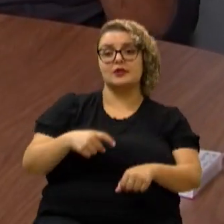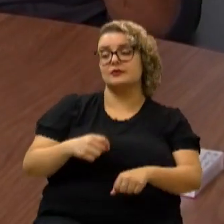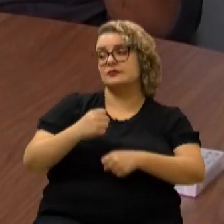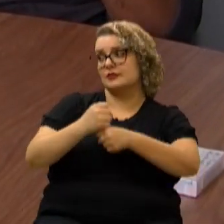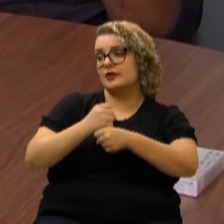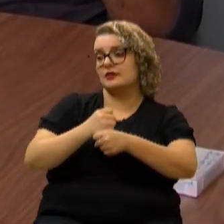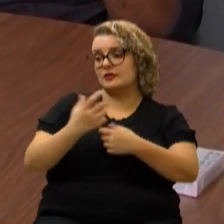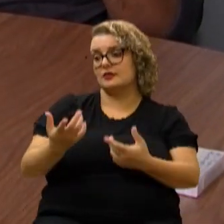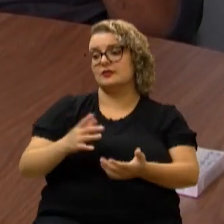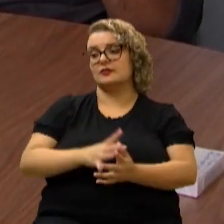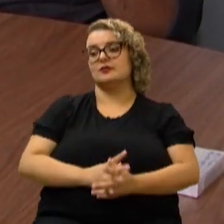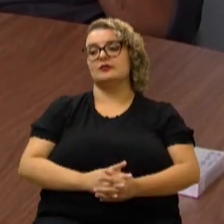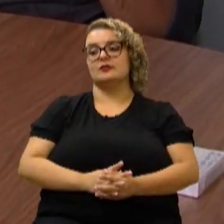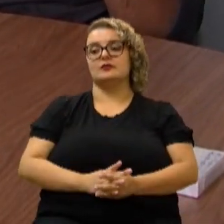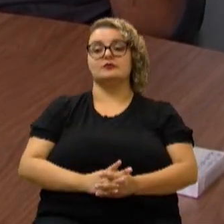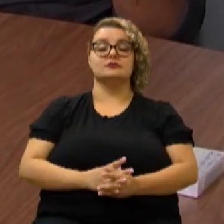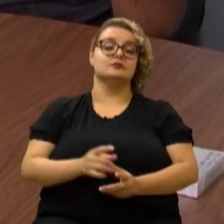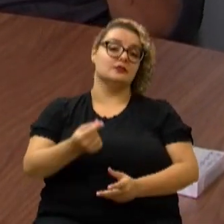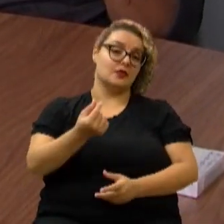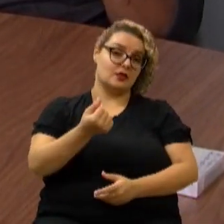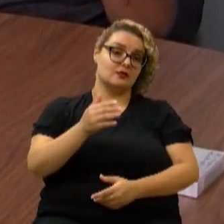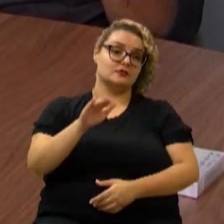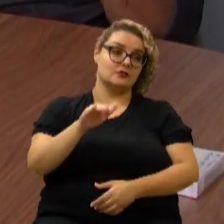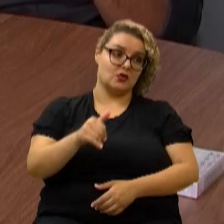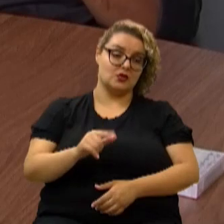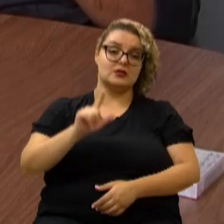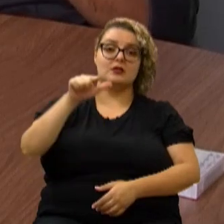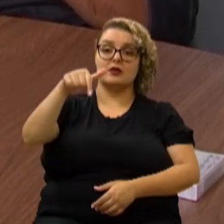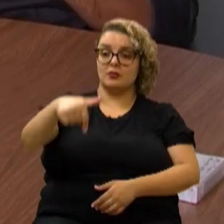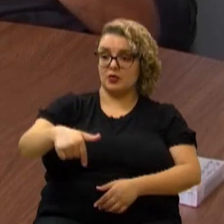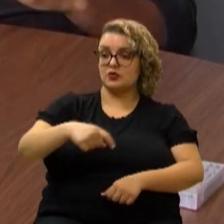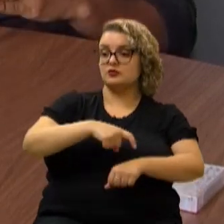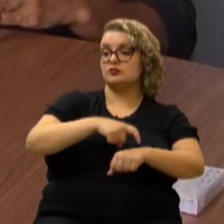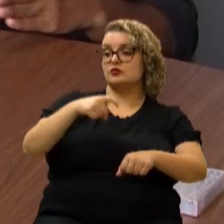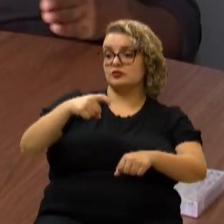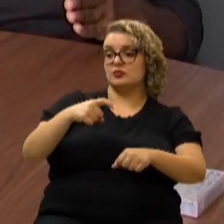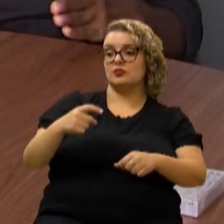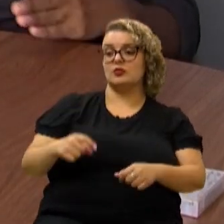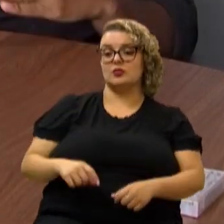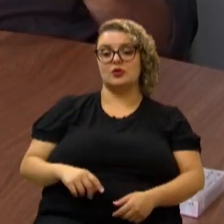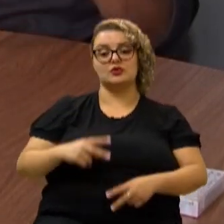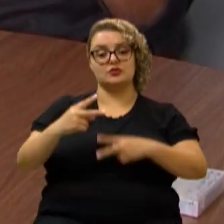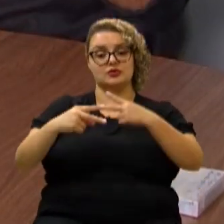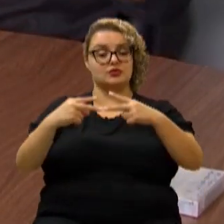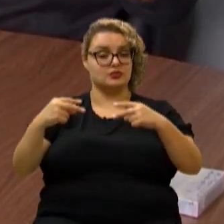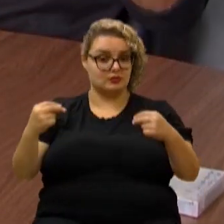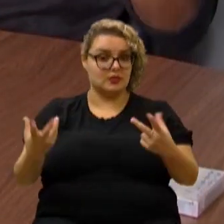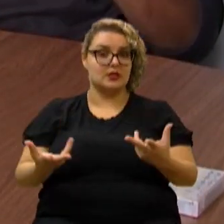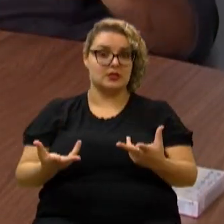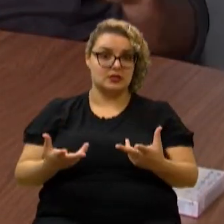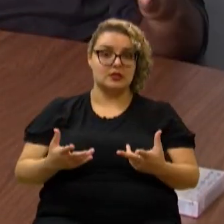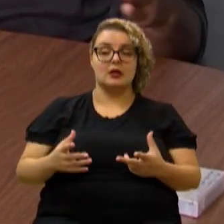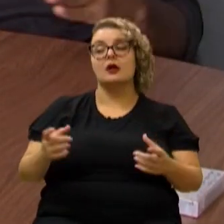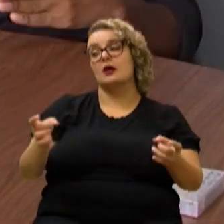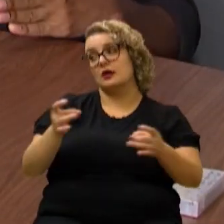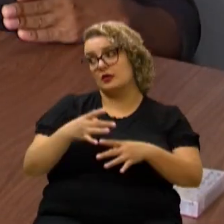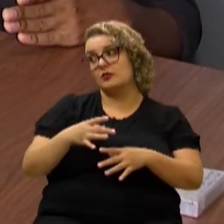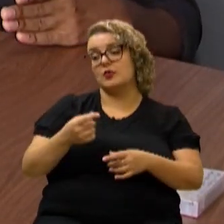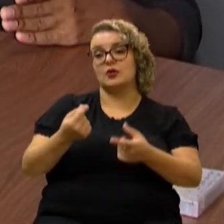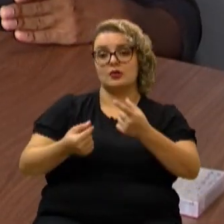em outras épocas do ano, né? Essa questão do desconto depois do período, né? De